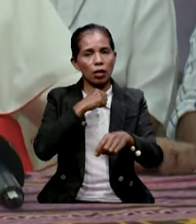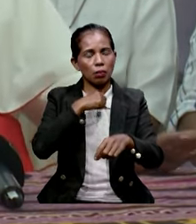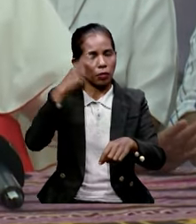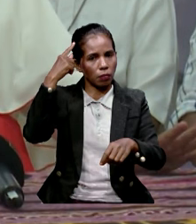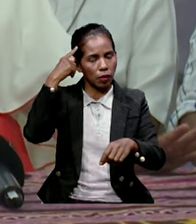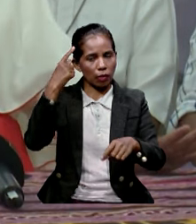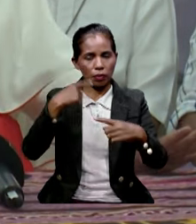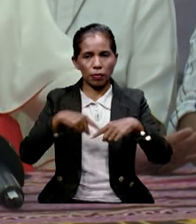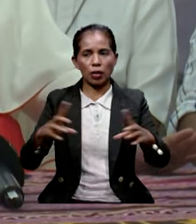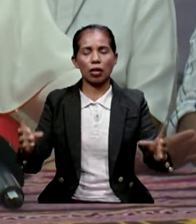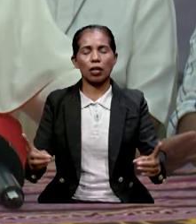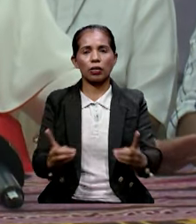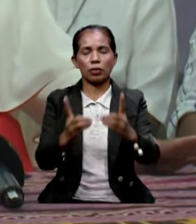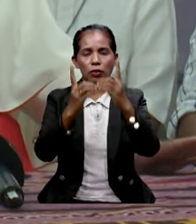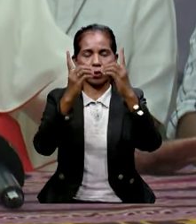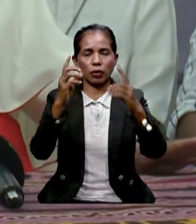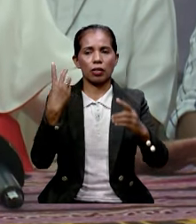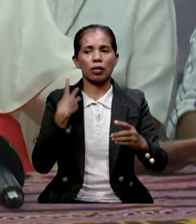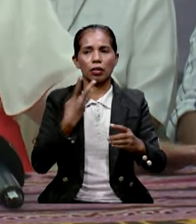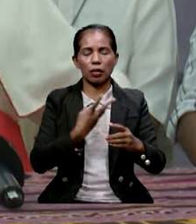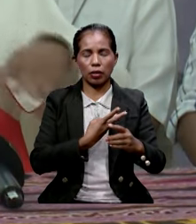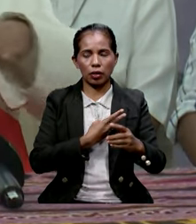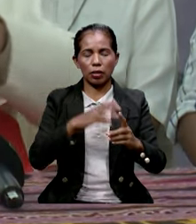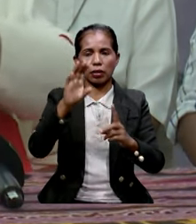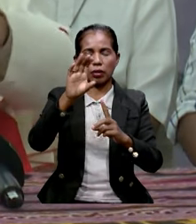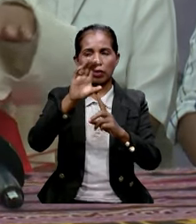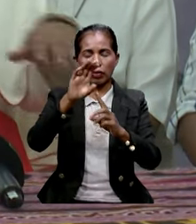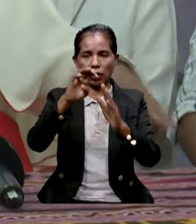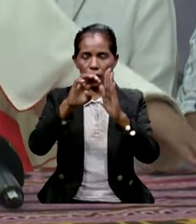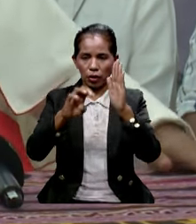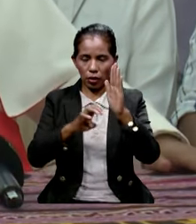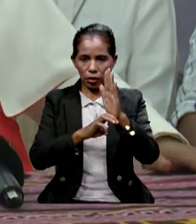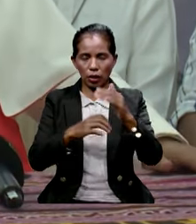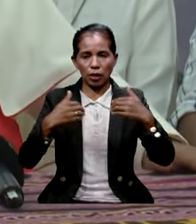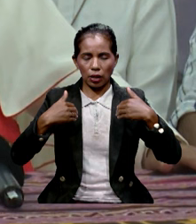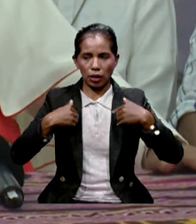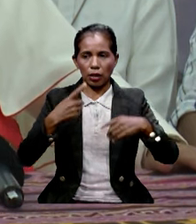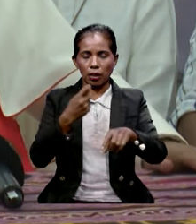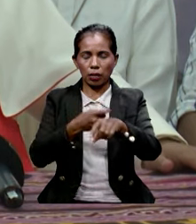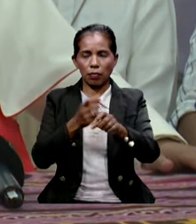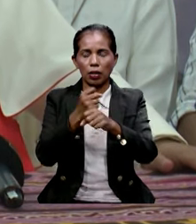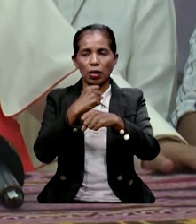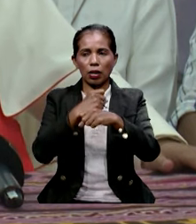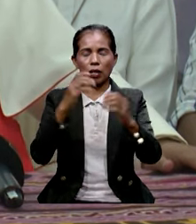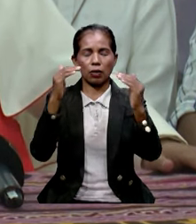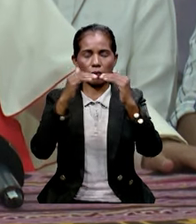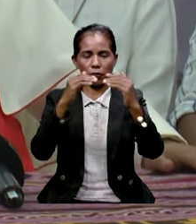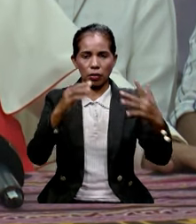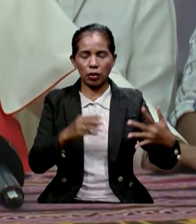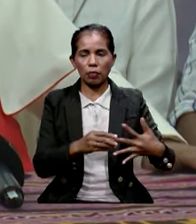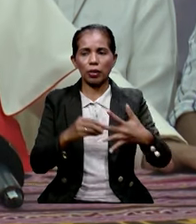sei a soro itania chefe de estado e não é mais ir a tempo a tornar o encontro e da especial